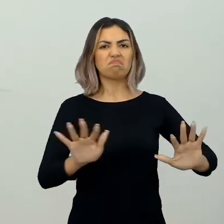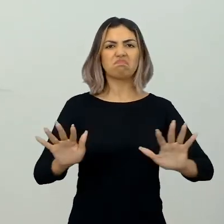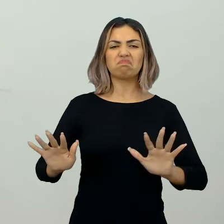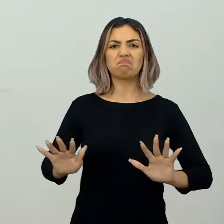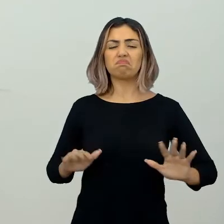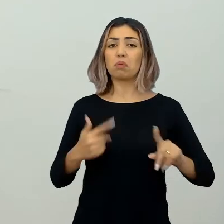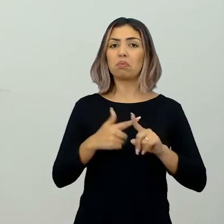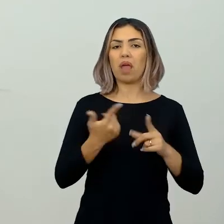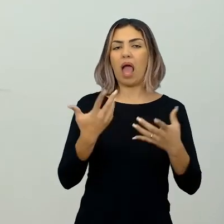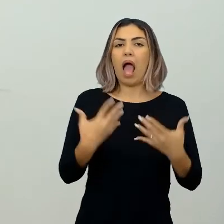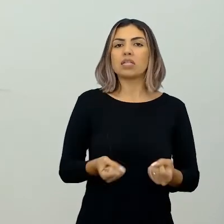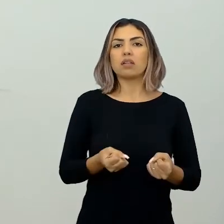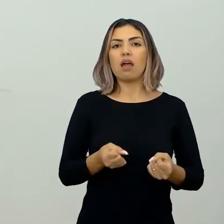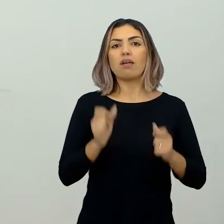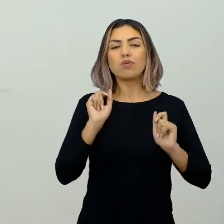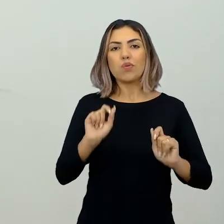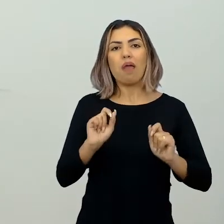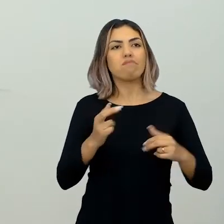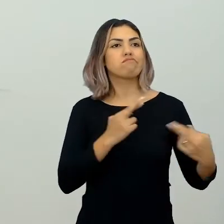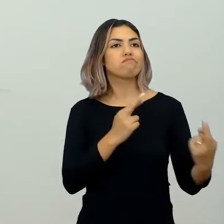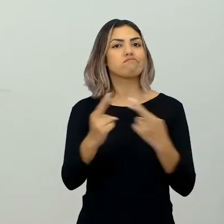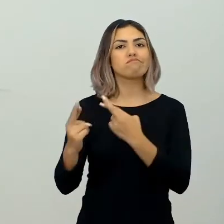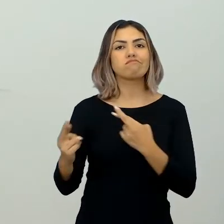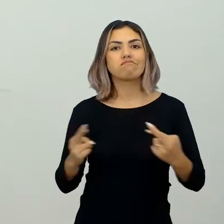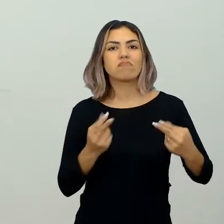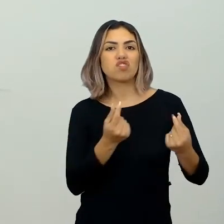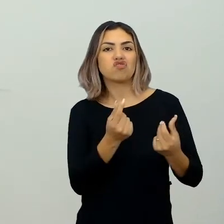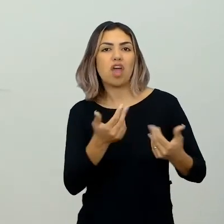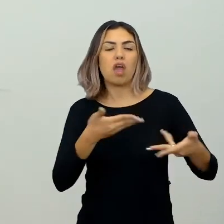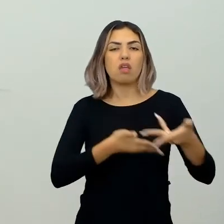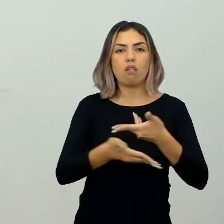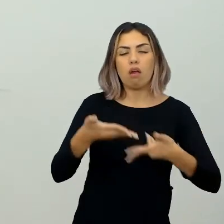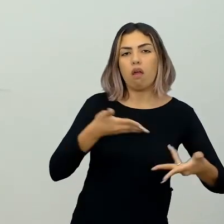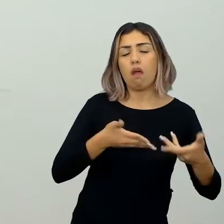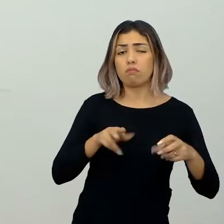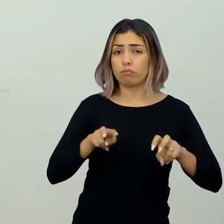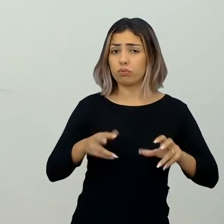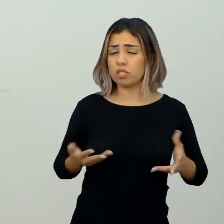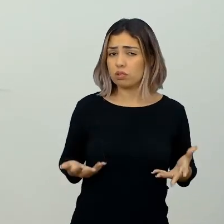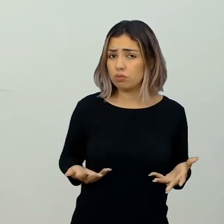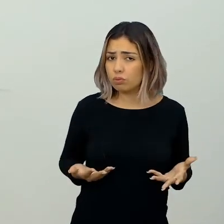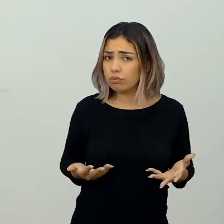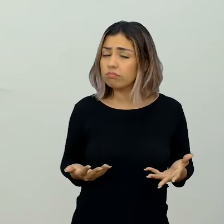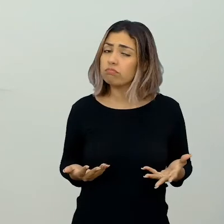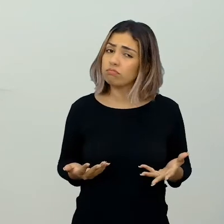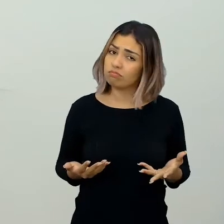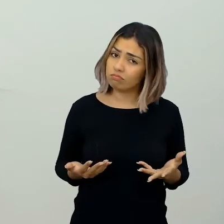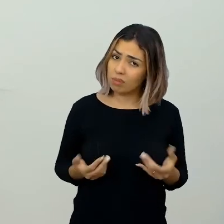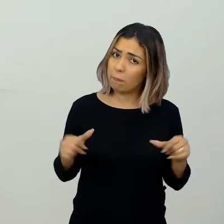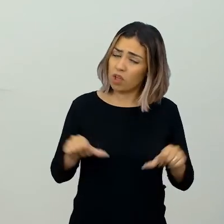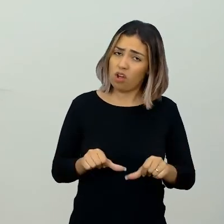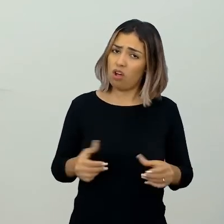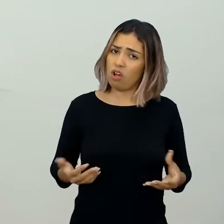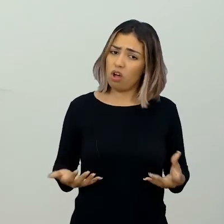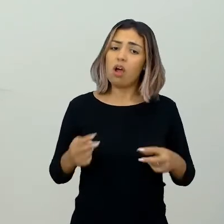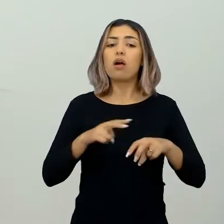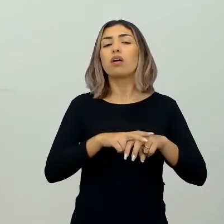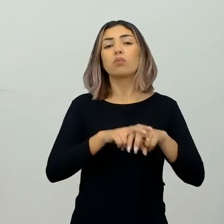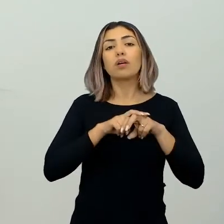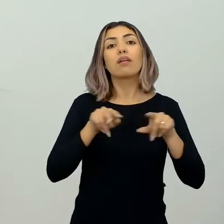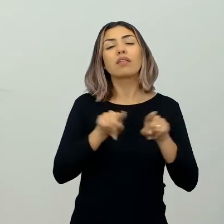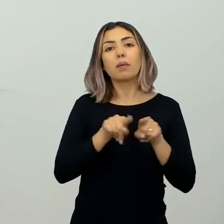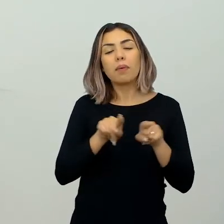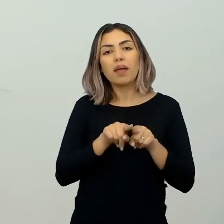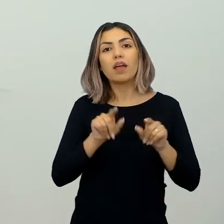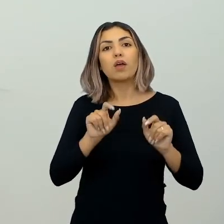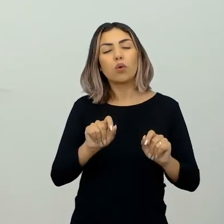de segregação, né? Então, o que colabora para isso são também as propagandas